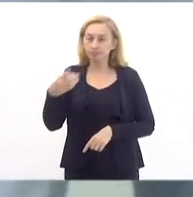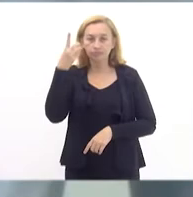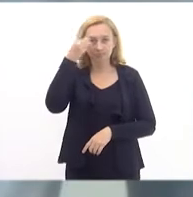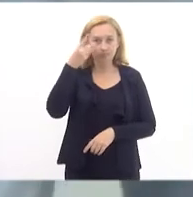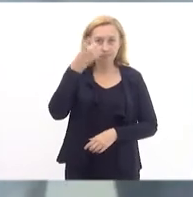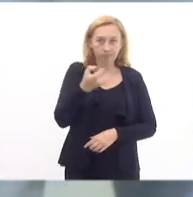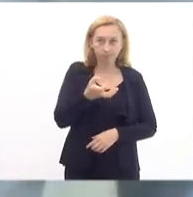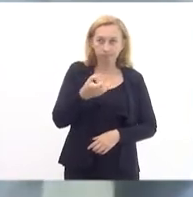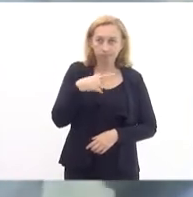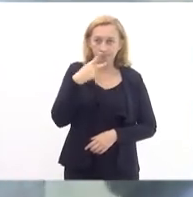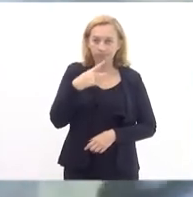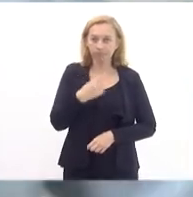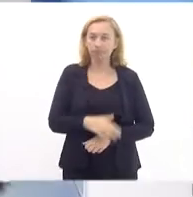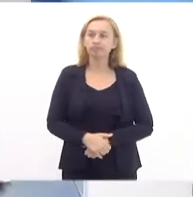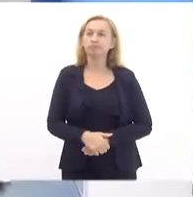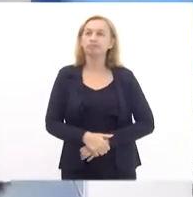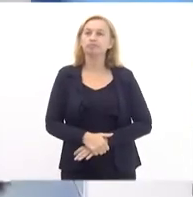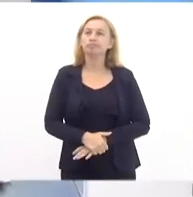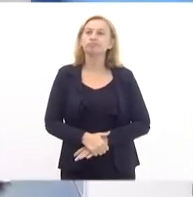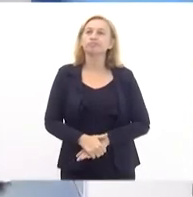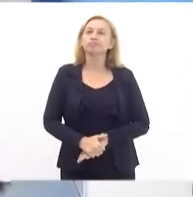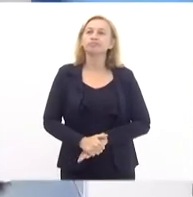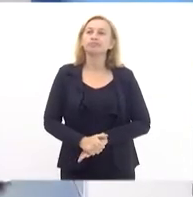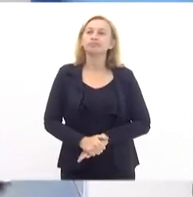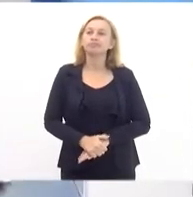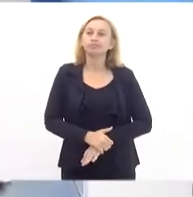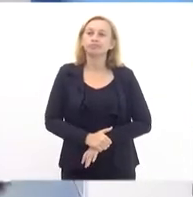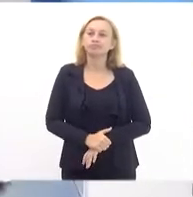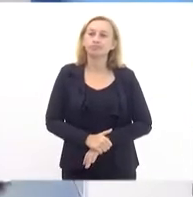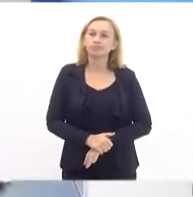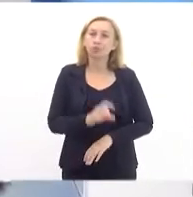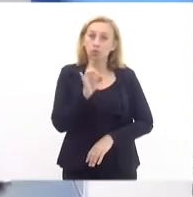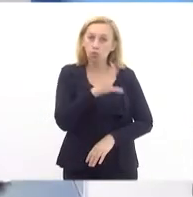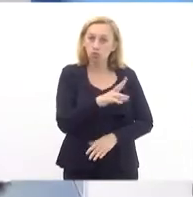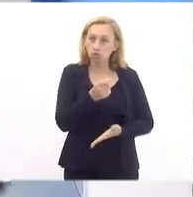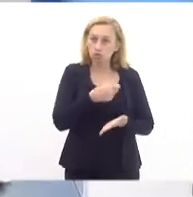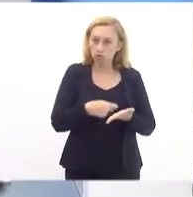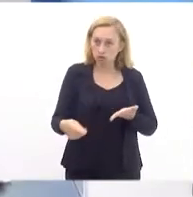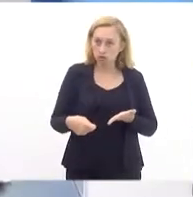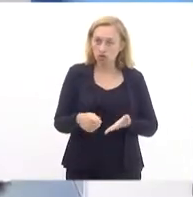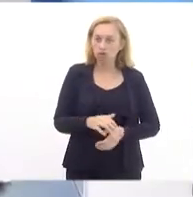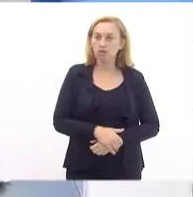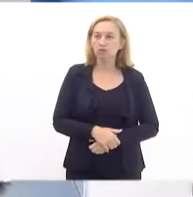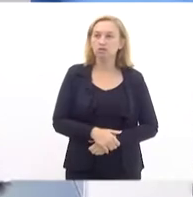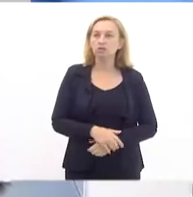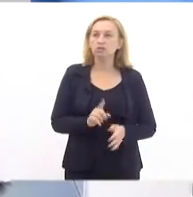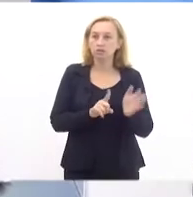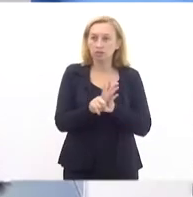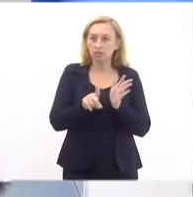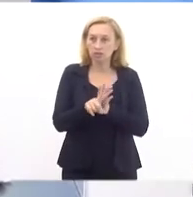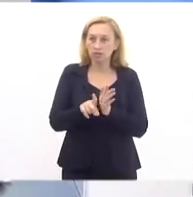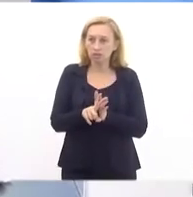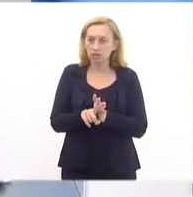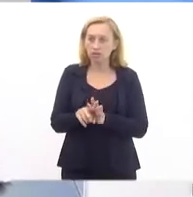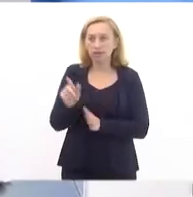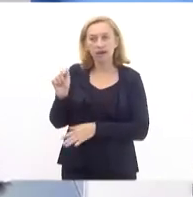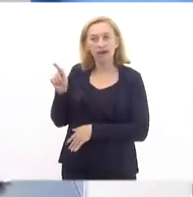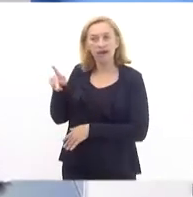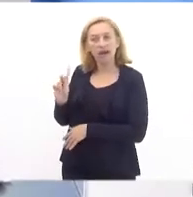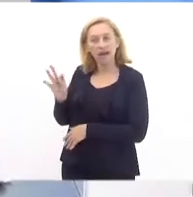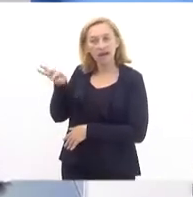parlamentar as perguntas. Bem, Vossa Excelência foi o último inscrito para fazer as perguntas à Kátia. Eu só